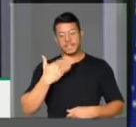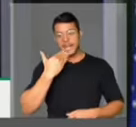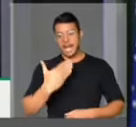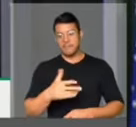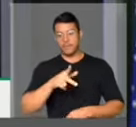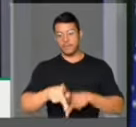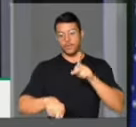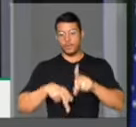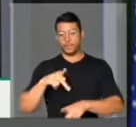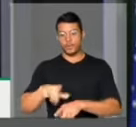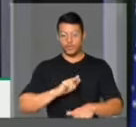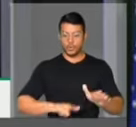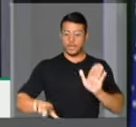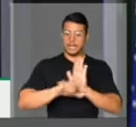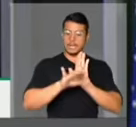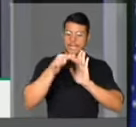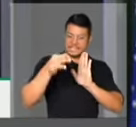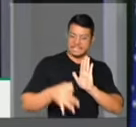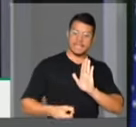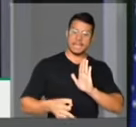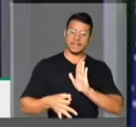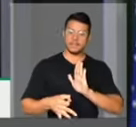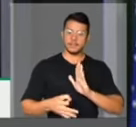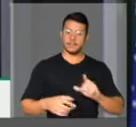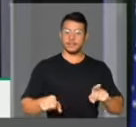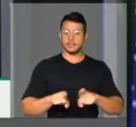pessoas, com leis corretas e que